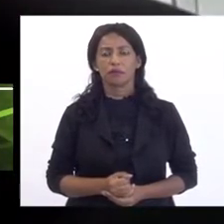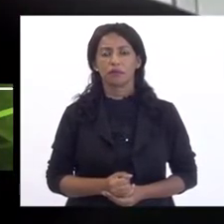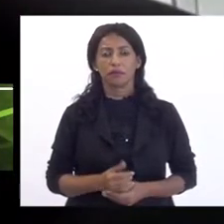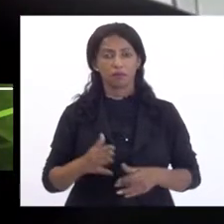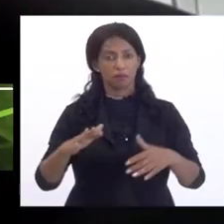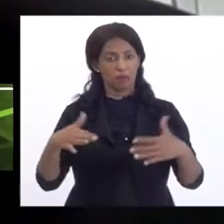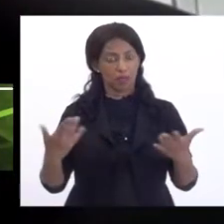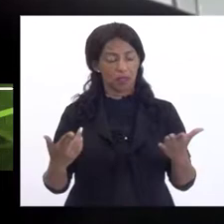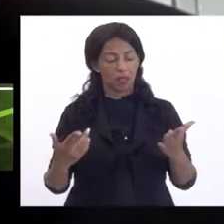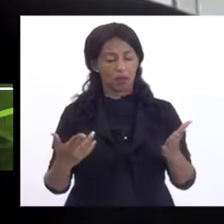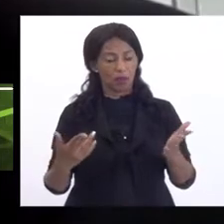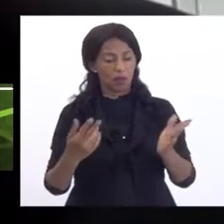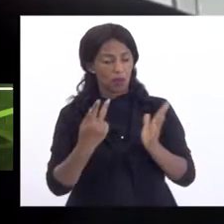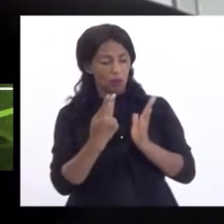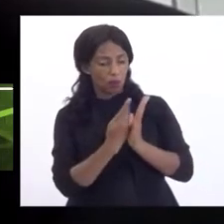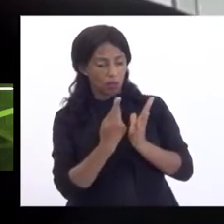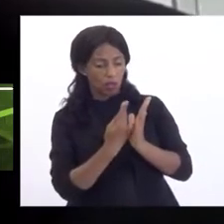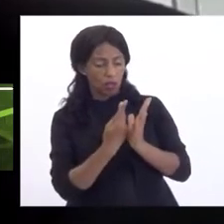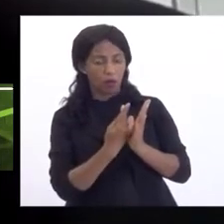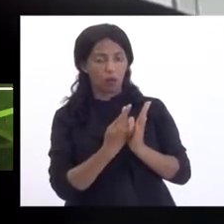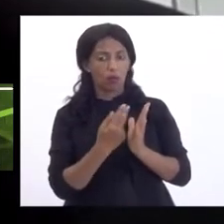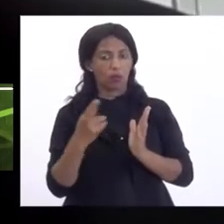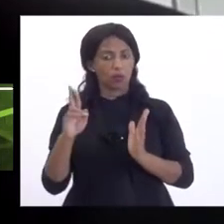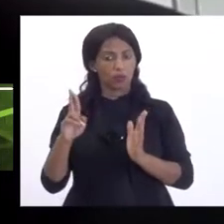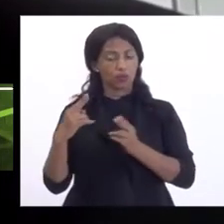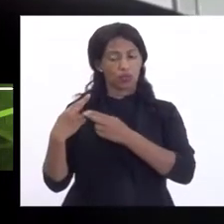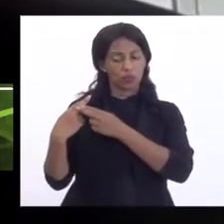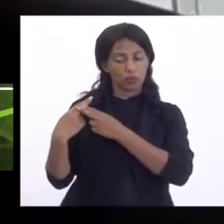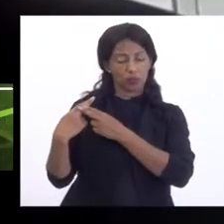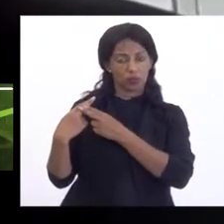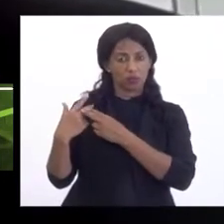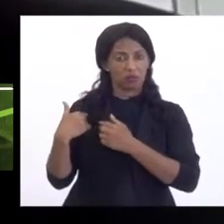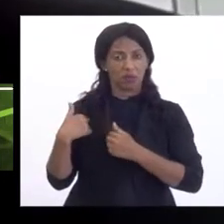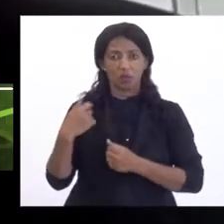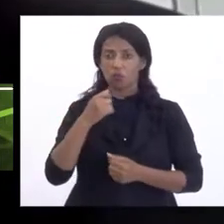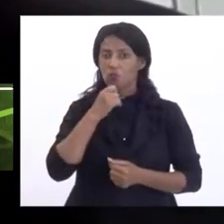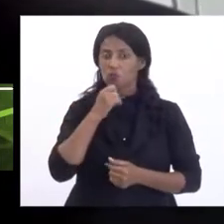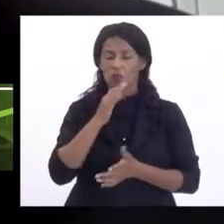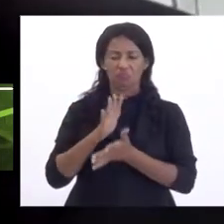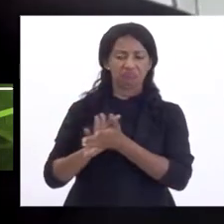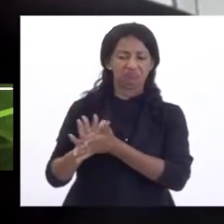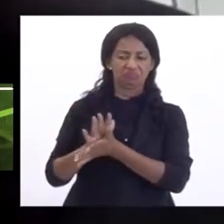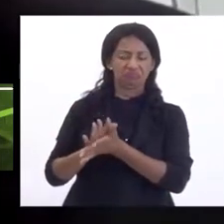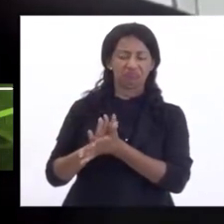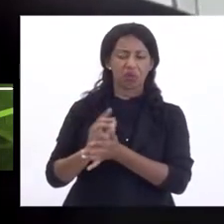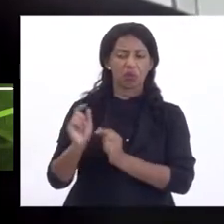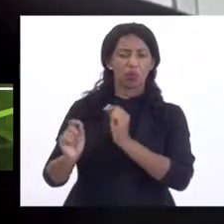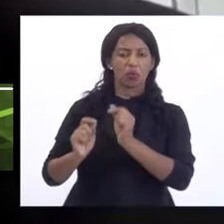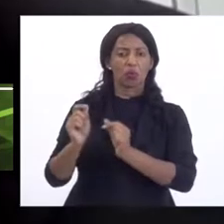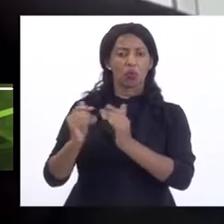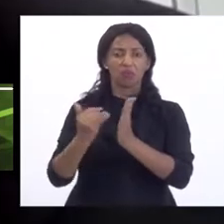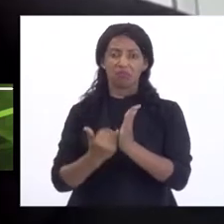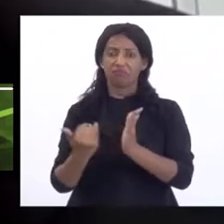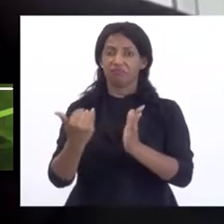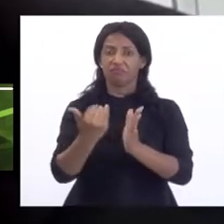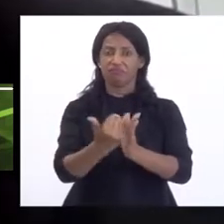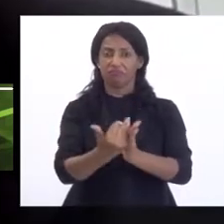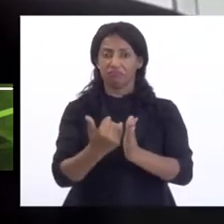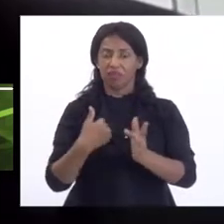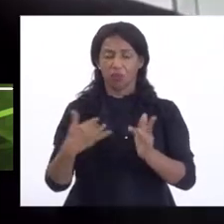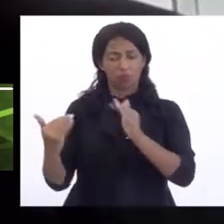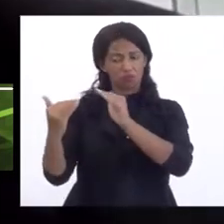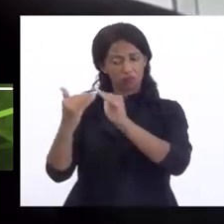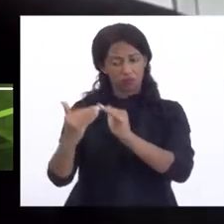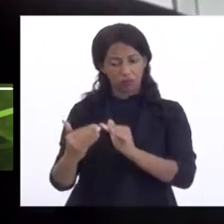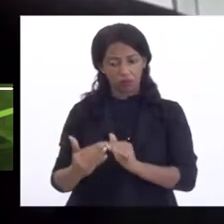Então, a regularidade, quitação plena, né, os responsáveis, eu não tenho muito, assim, o que acrescentar, né? Eu estou de pleno